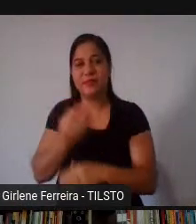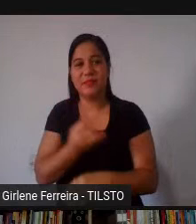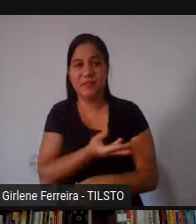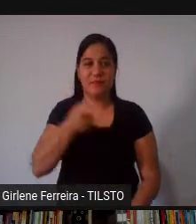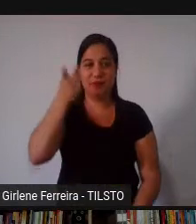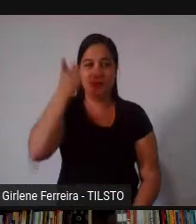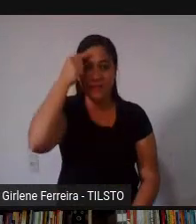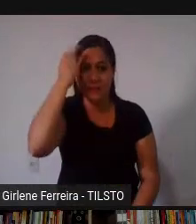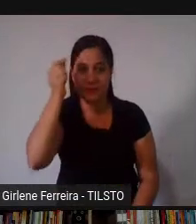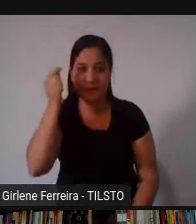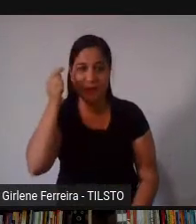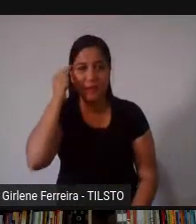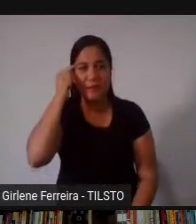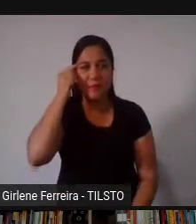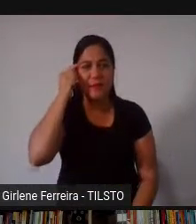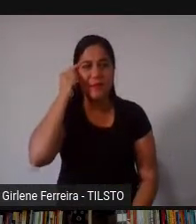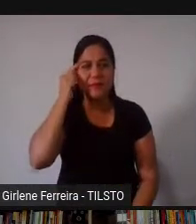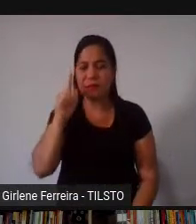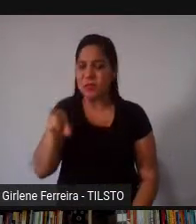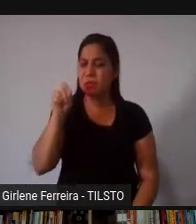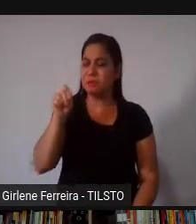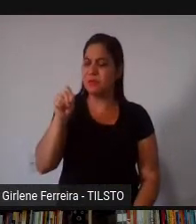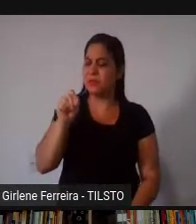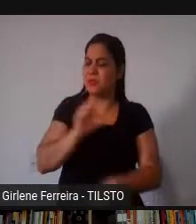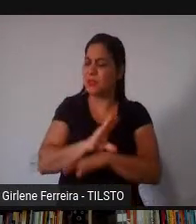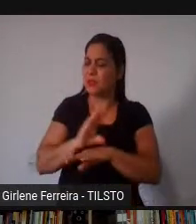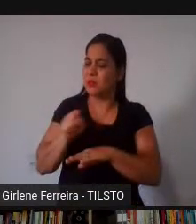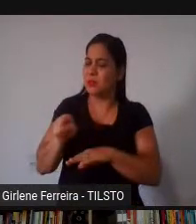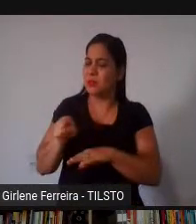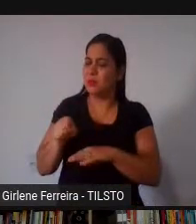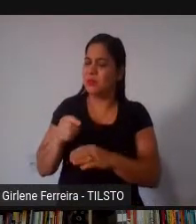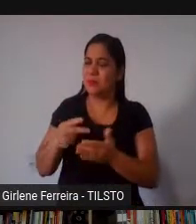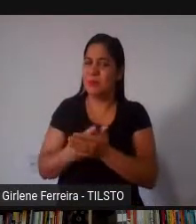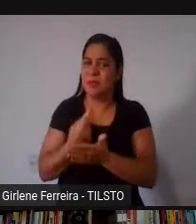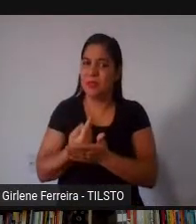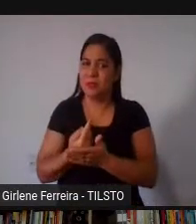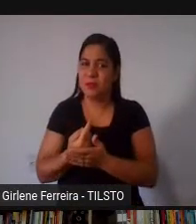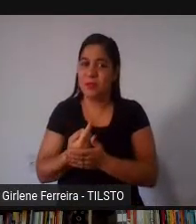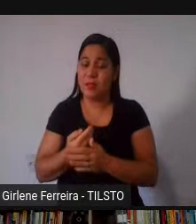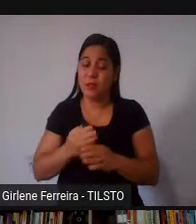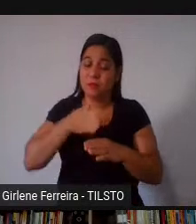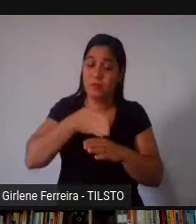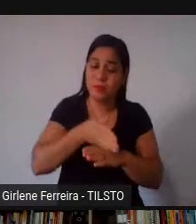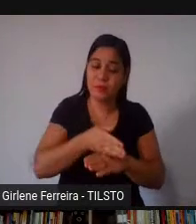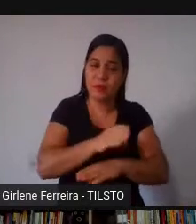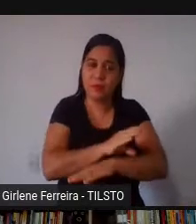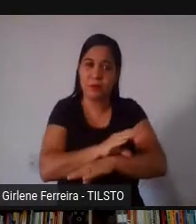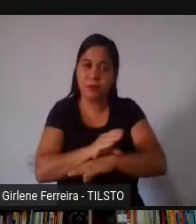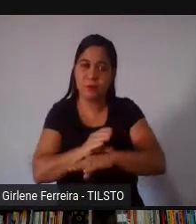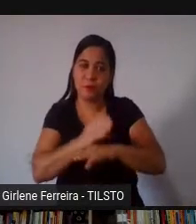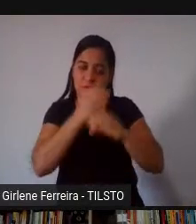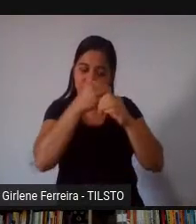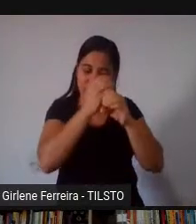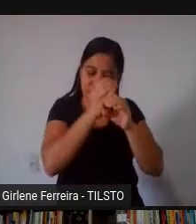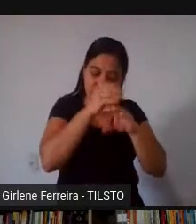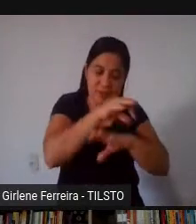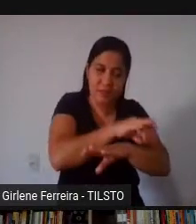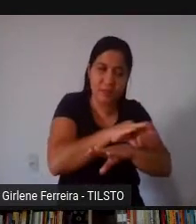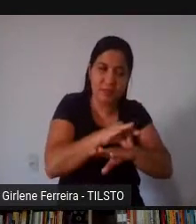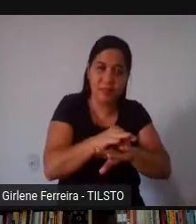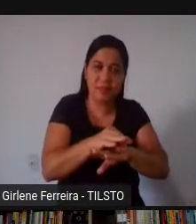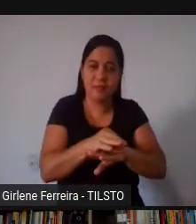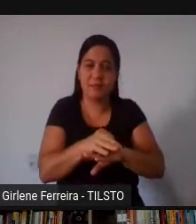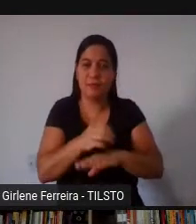tivesse escolhido o curso errado, né? Então, eu entrei na engenharia civil em 2016, esse ano eu iria me formar, então